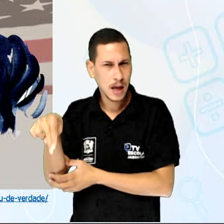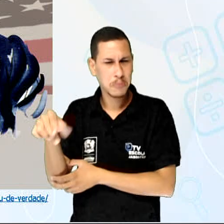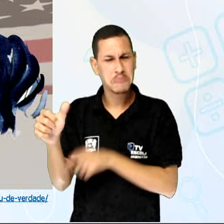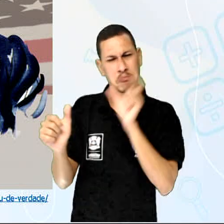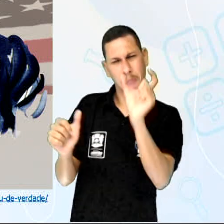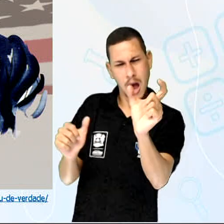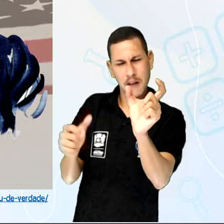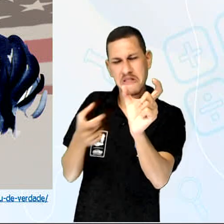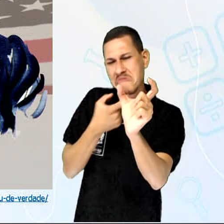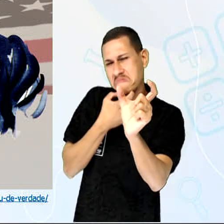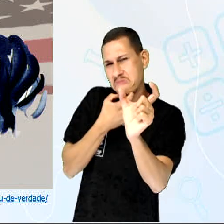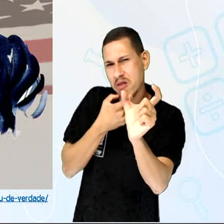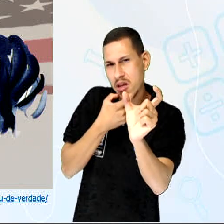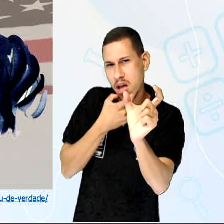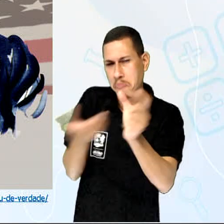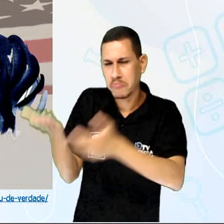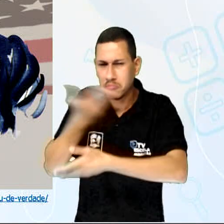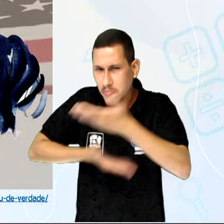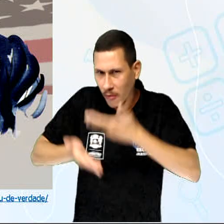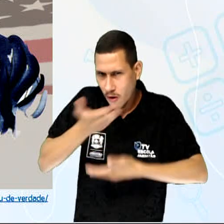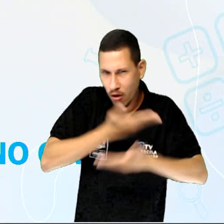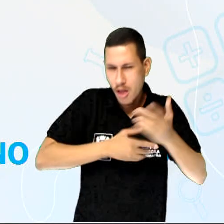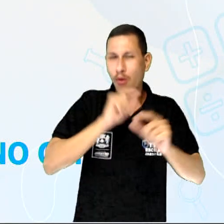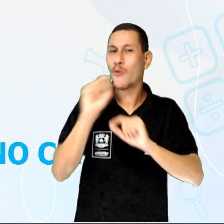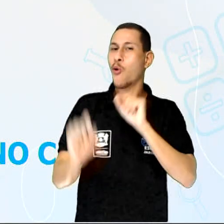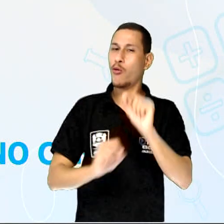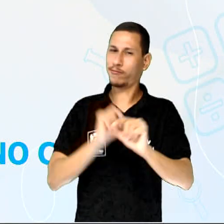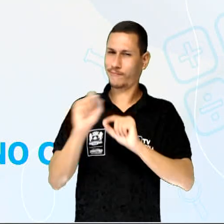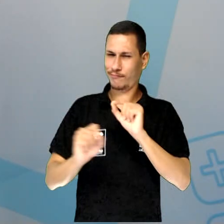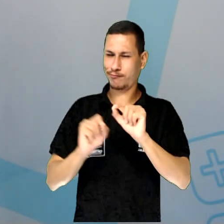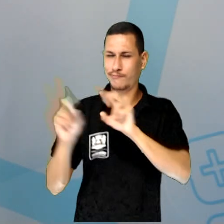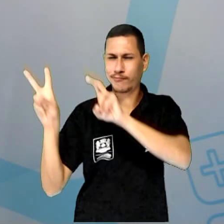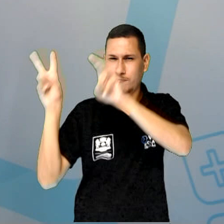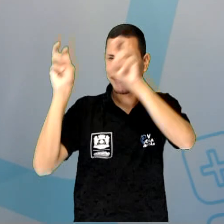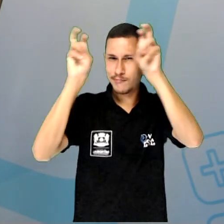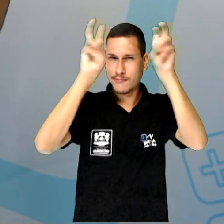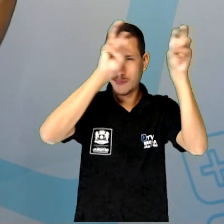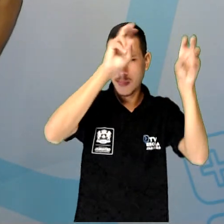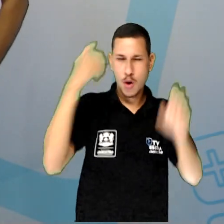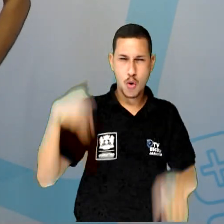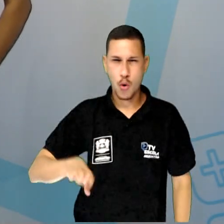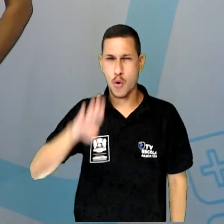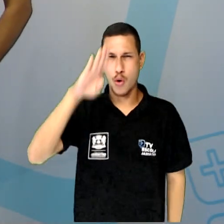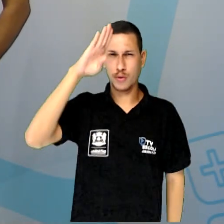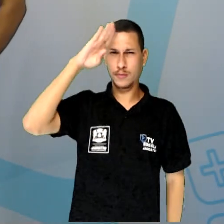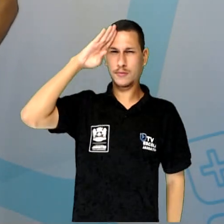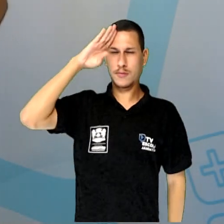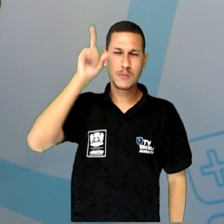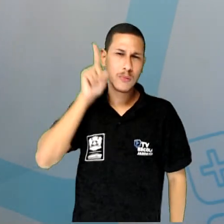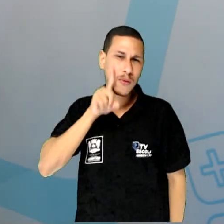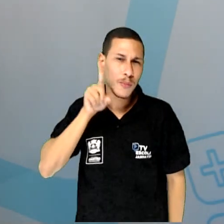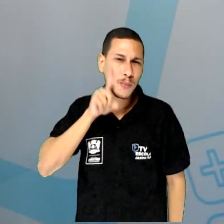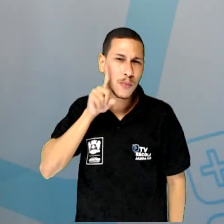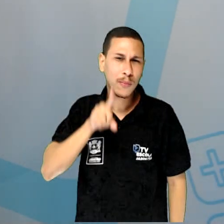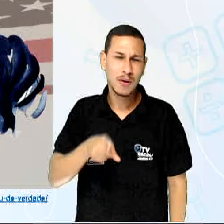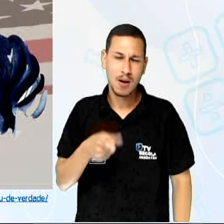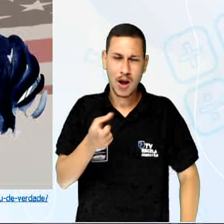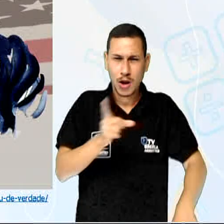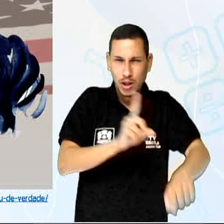Tio Sam, está muito relacionada às questões dos soldados americanos durante o